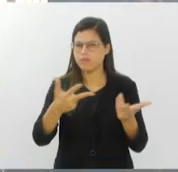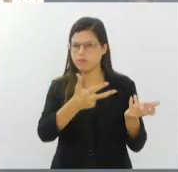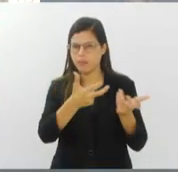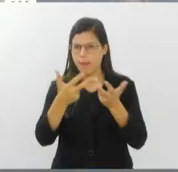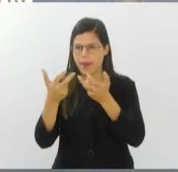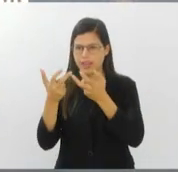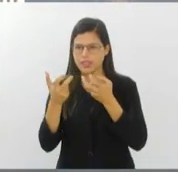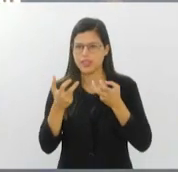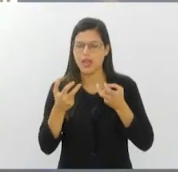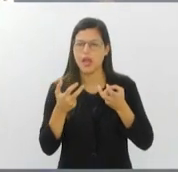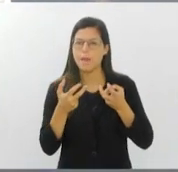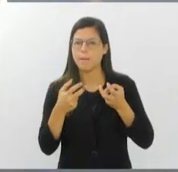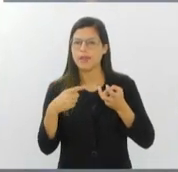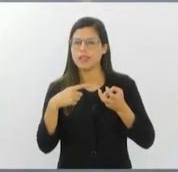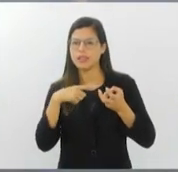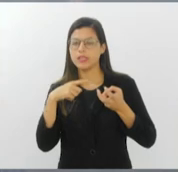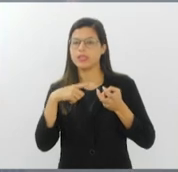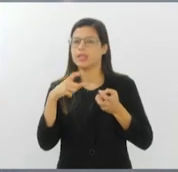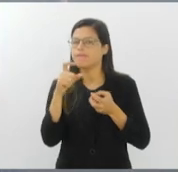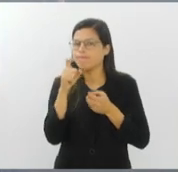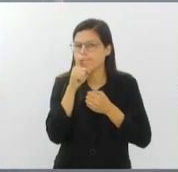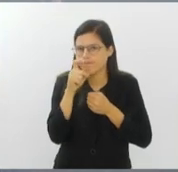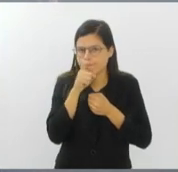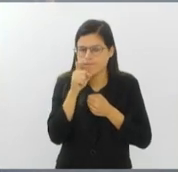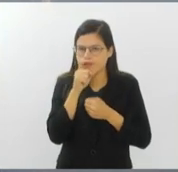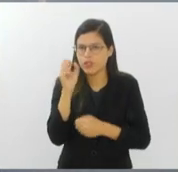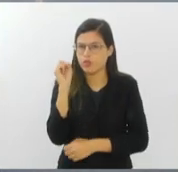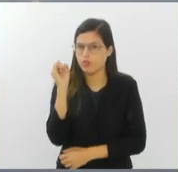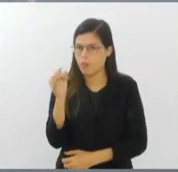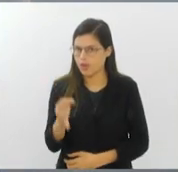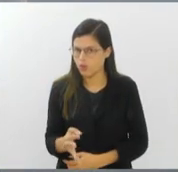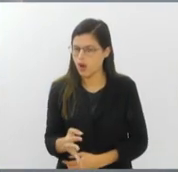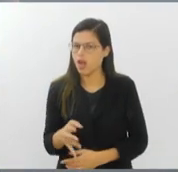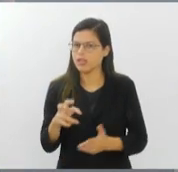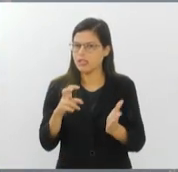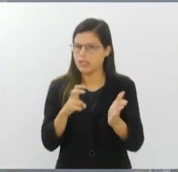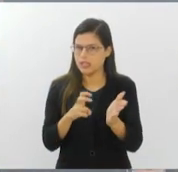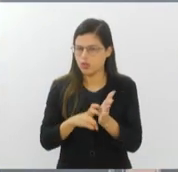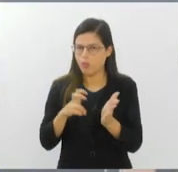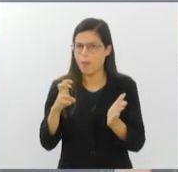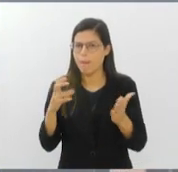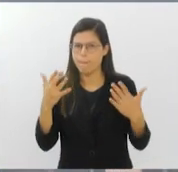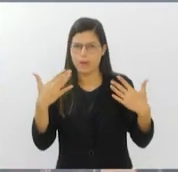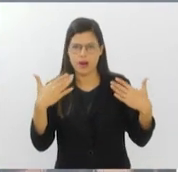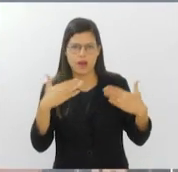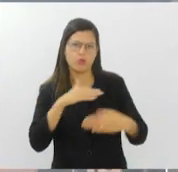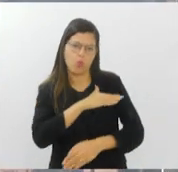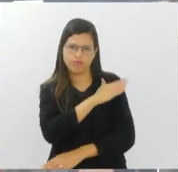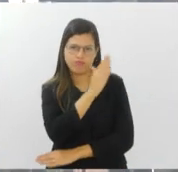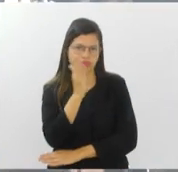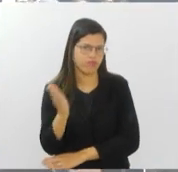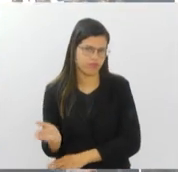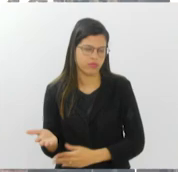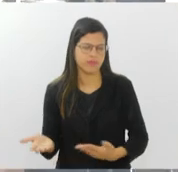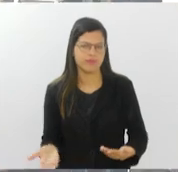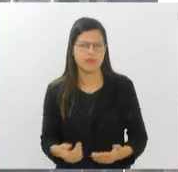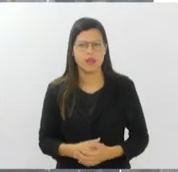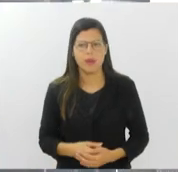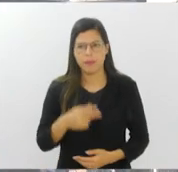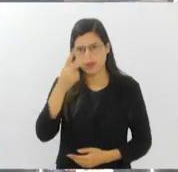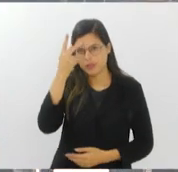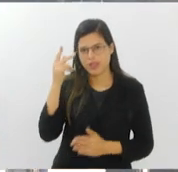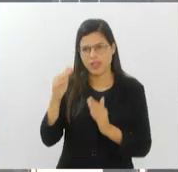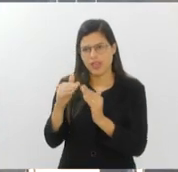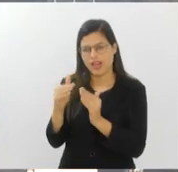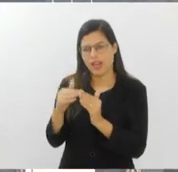feito bastante frio durante a madrugada e pela manhã muito calor ao longo do dia. E para quem está de folga, fim